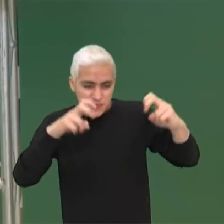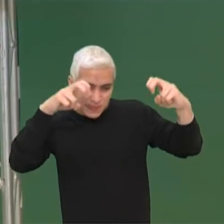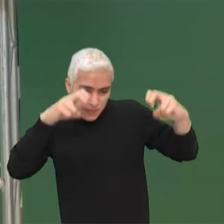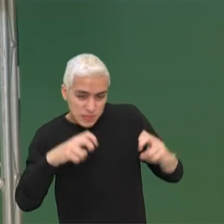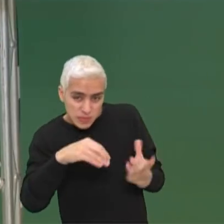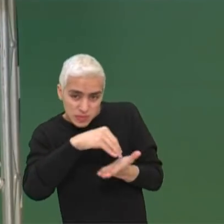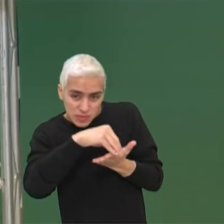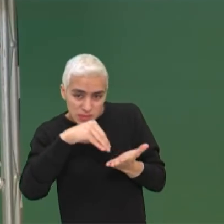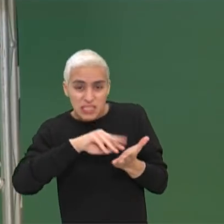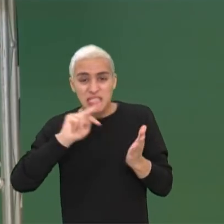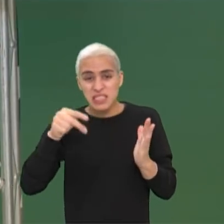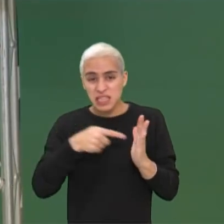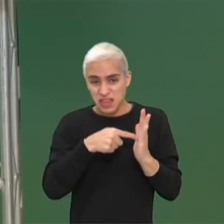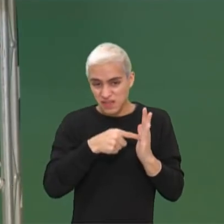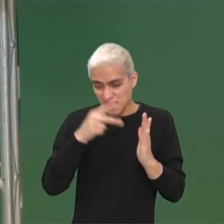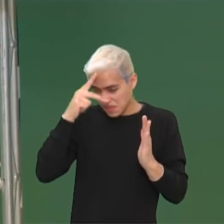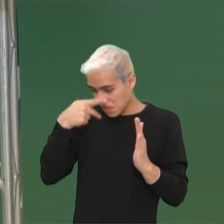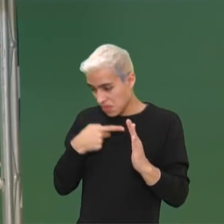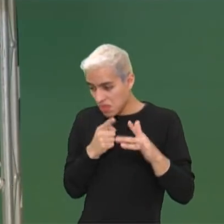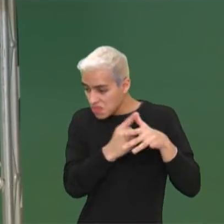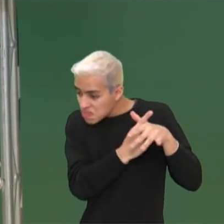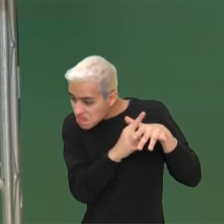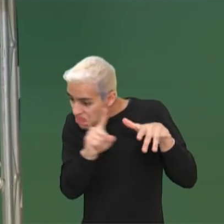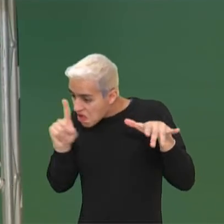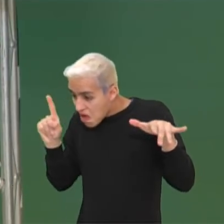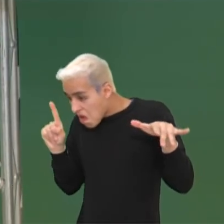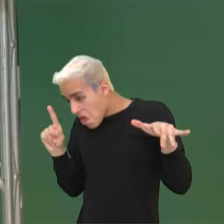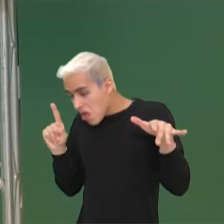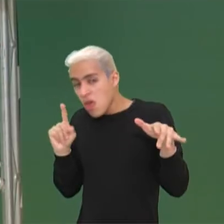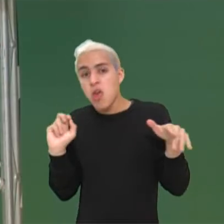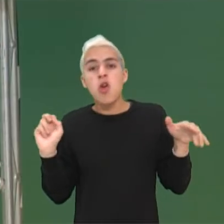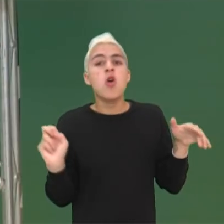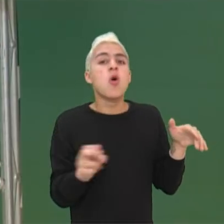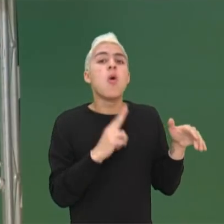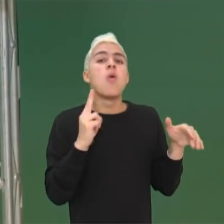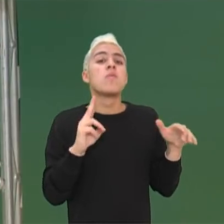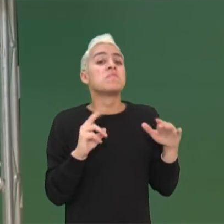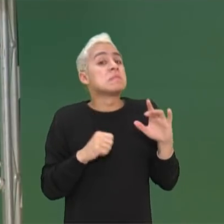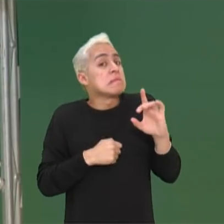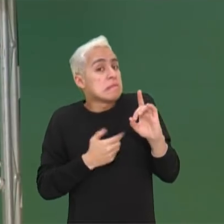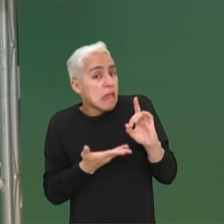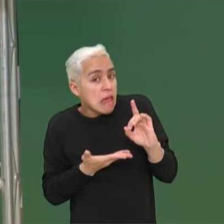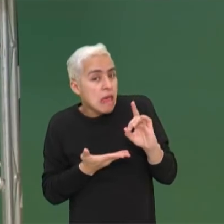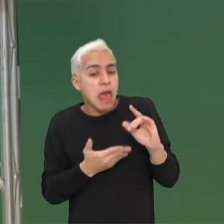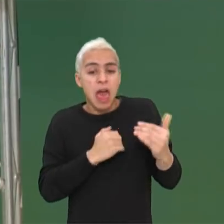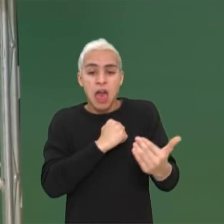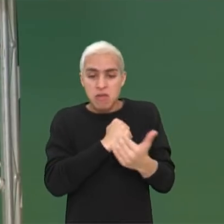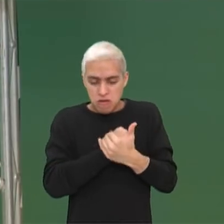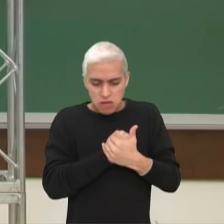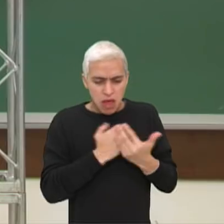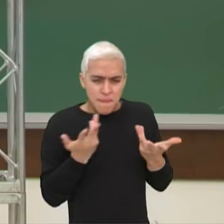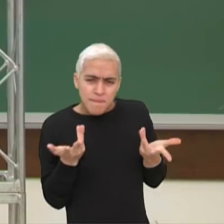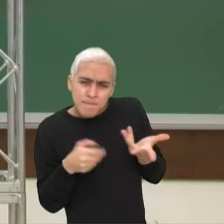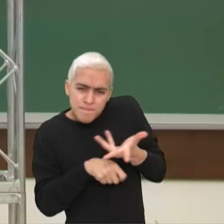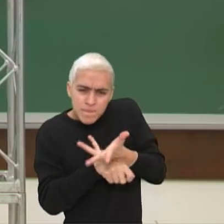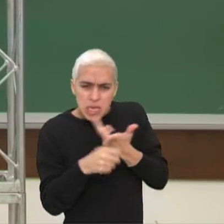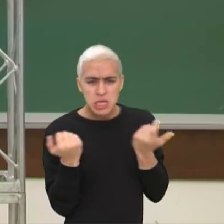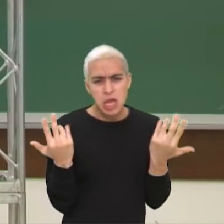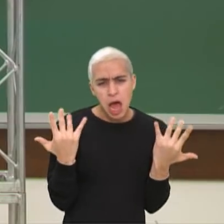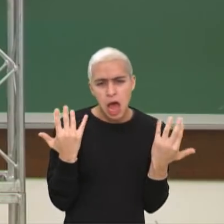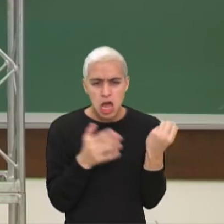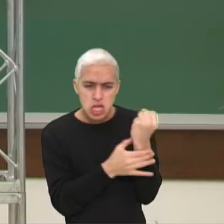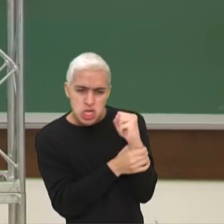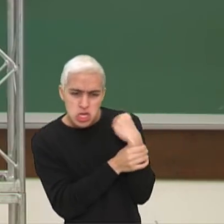me afastando, estou me isolando socialmente? Ou alternativa D, desenvolve habilidades motoras? Então, responda,